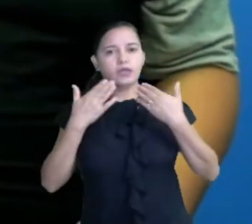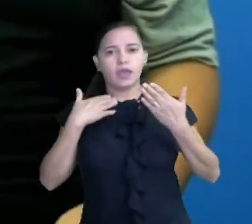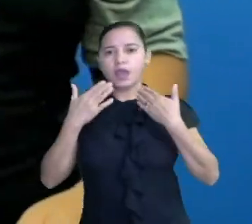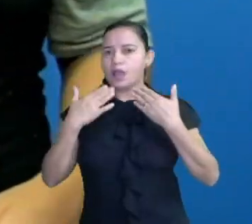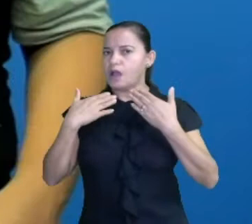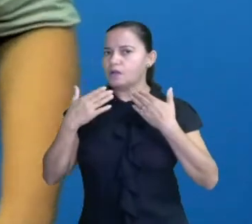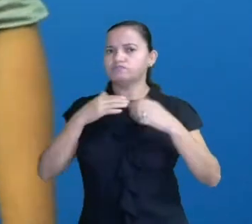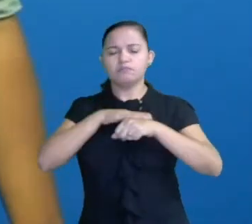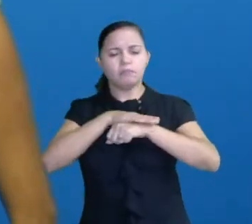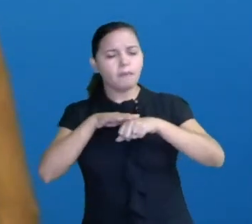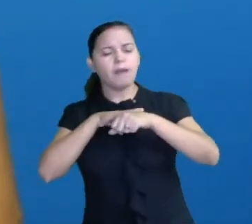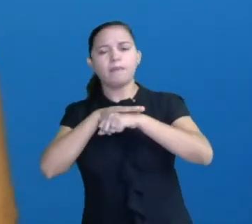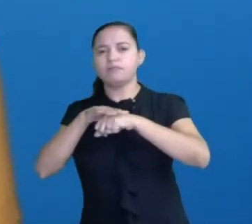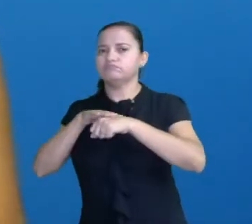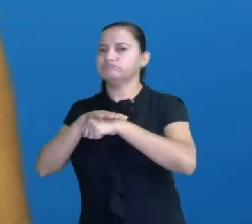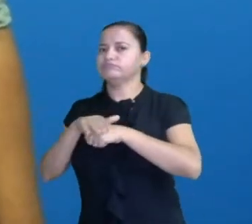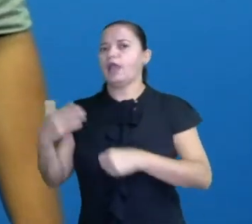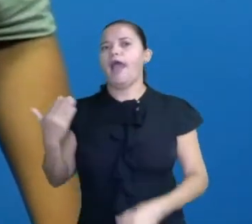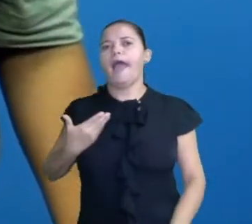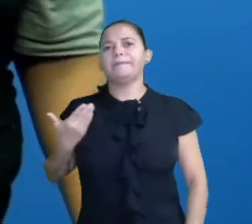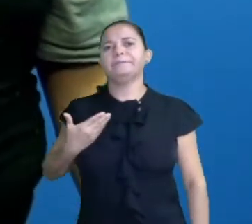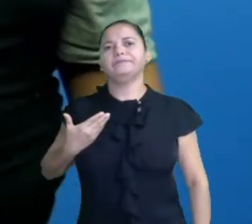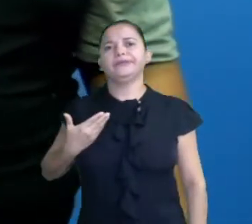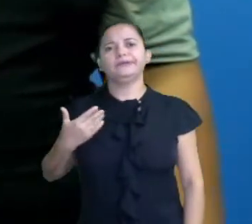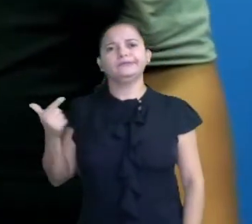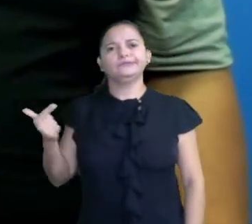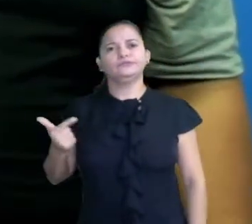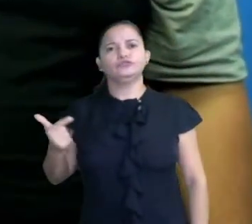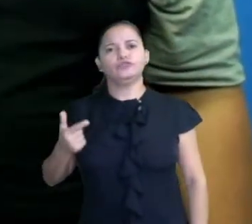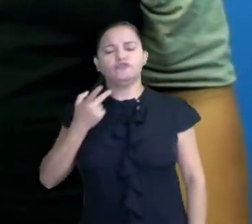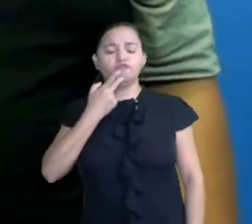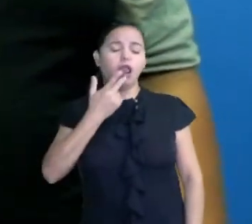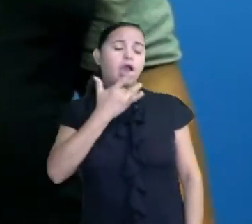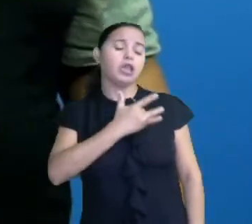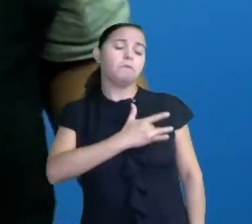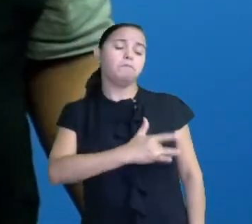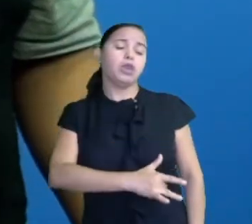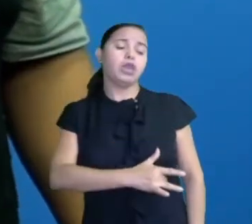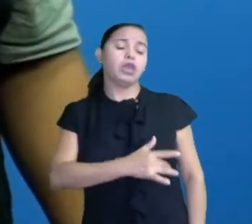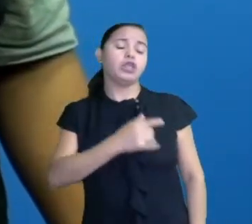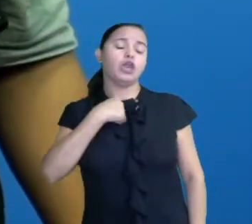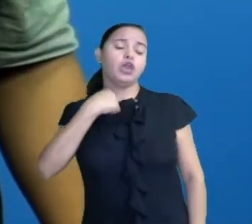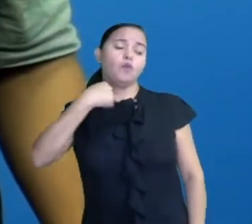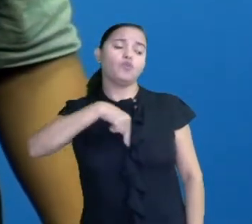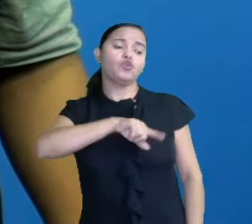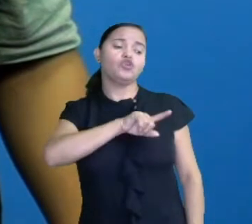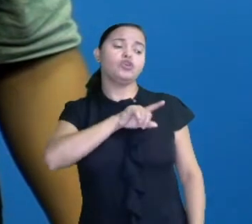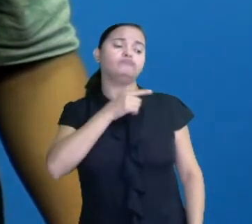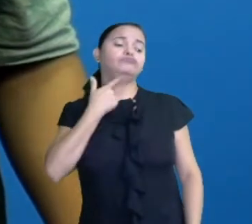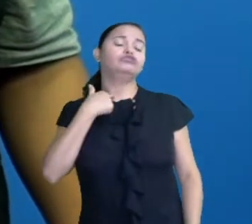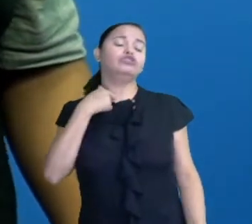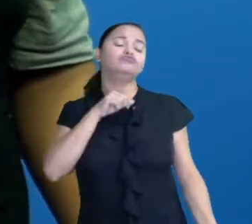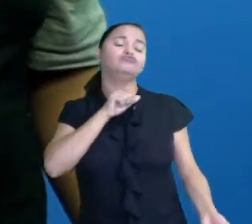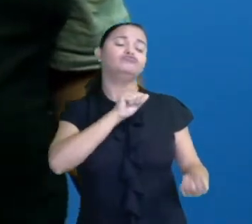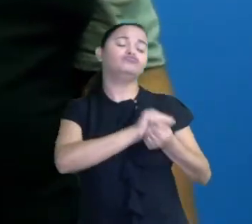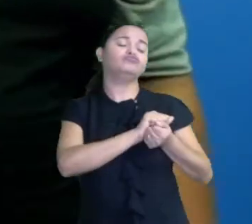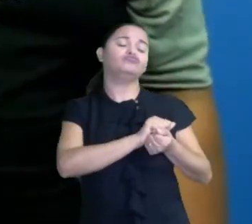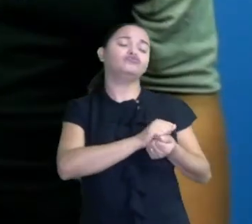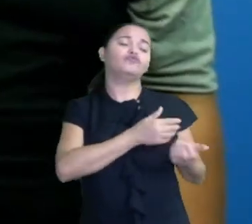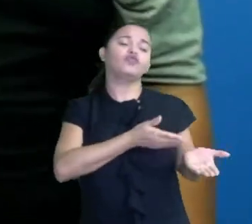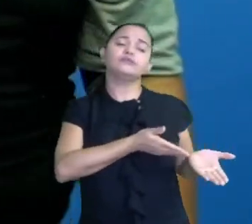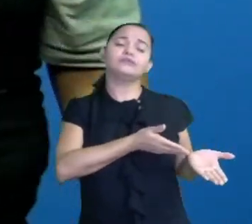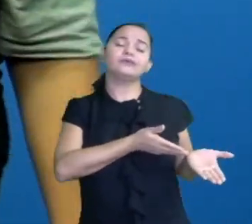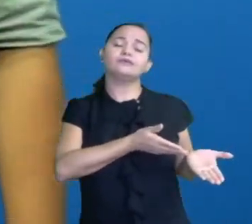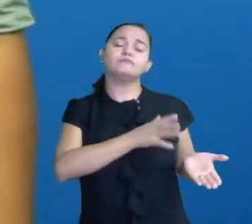amiga 2 fala, que pena, ia passar para te pegar e a gente ir junto. Vê que a gente obteve